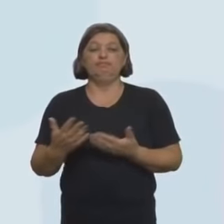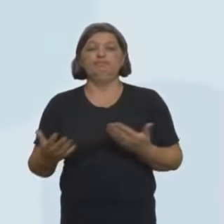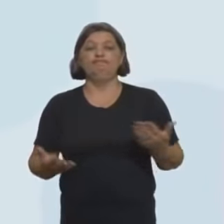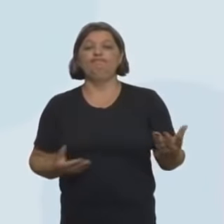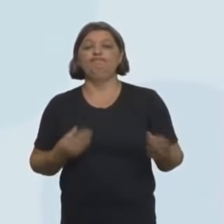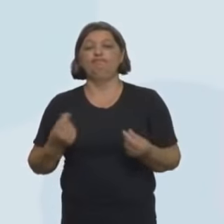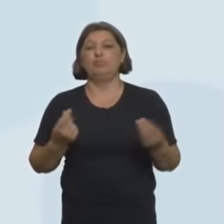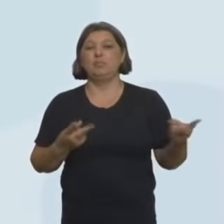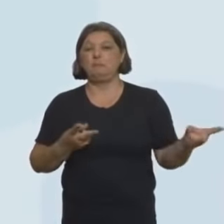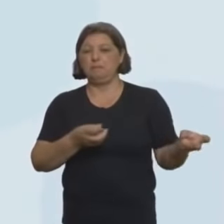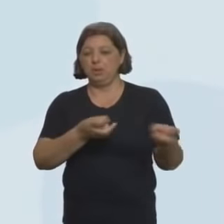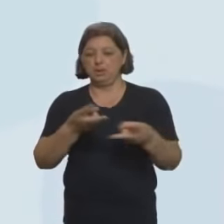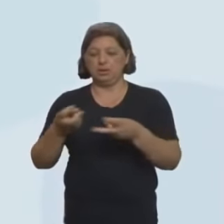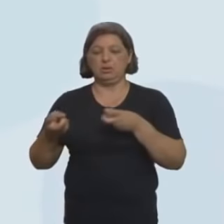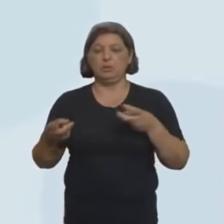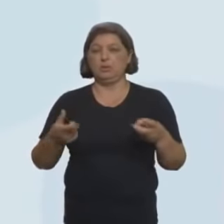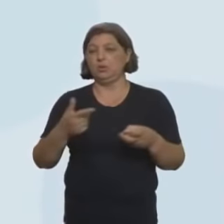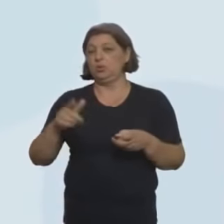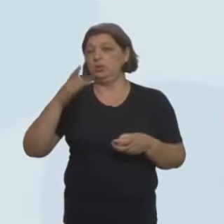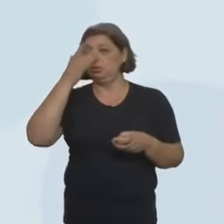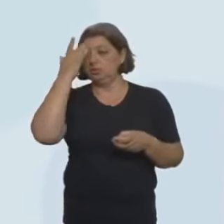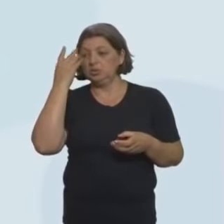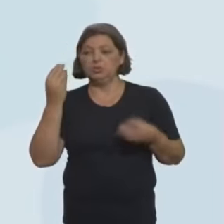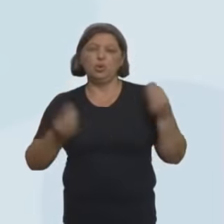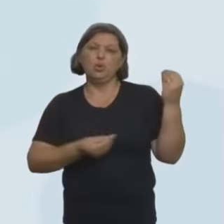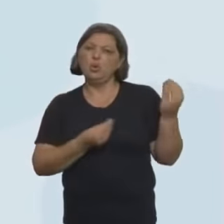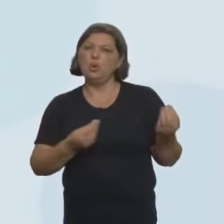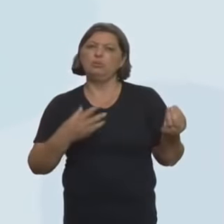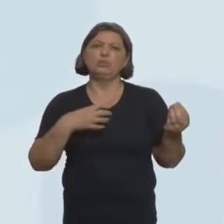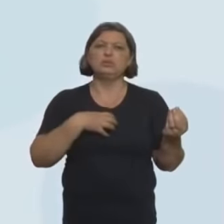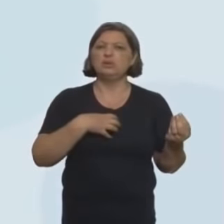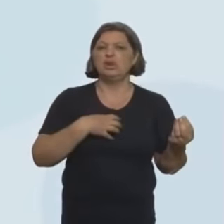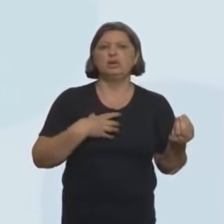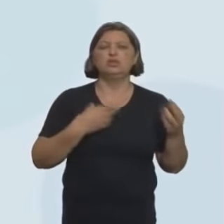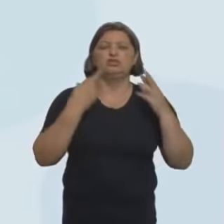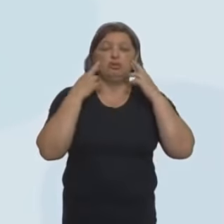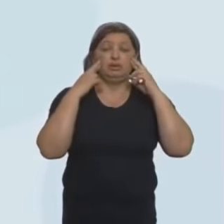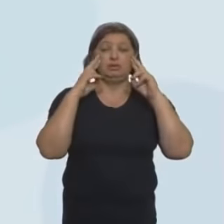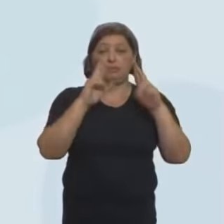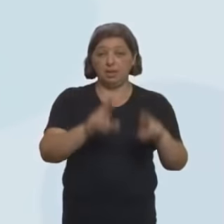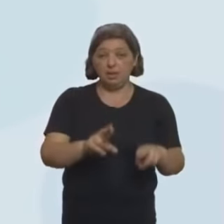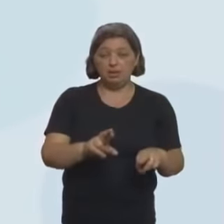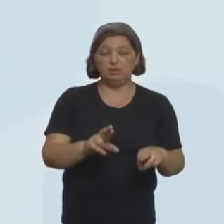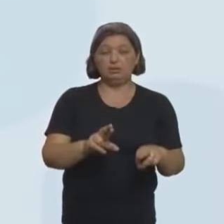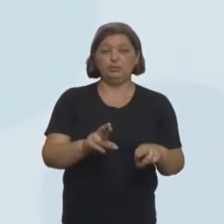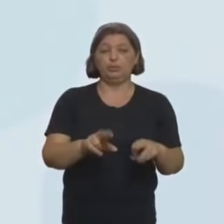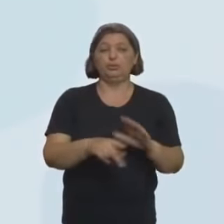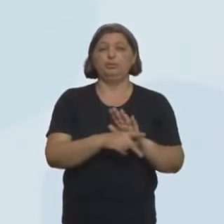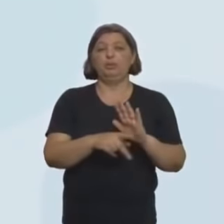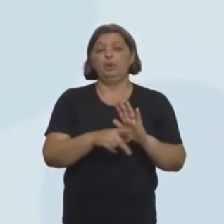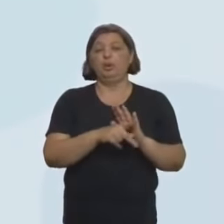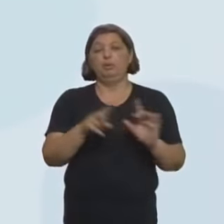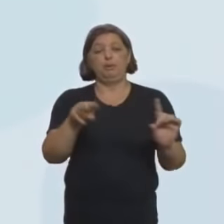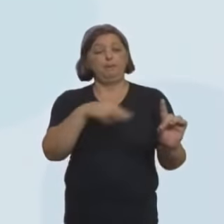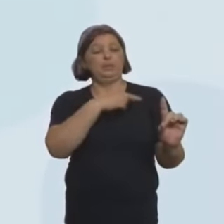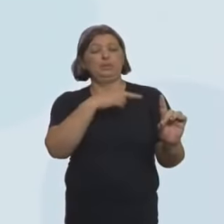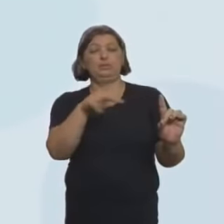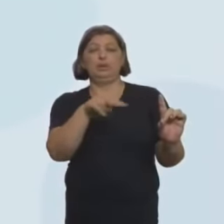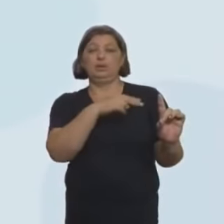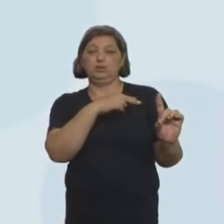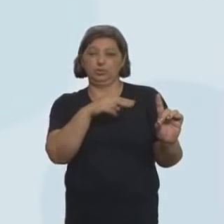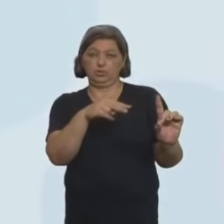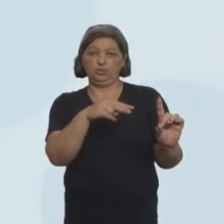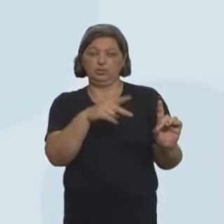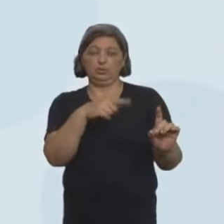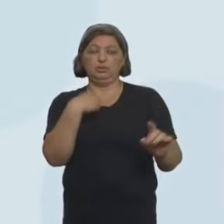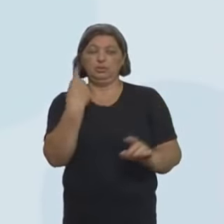a percepção do outro e de como o outro se sente, do respeito, né, da tomada de perspectiva. Então,